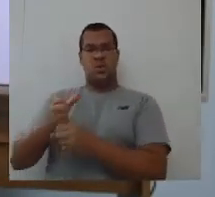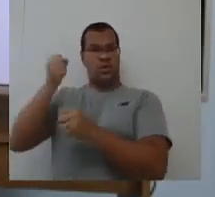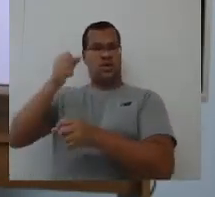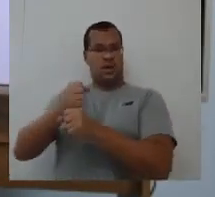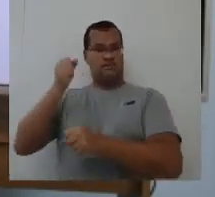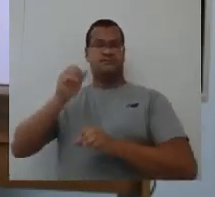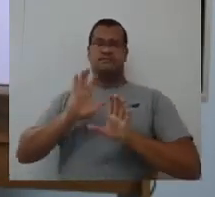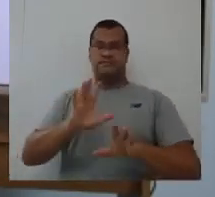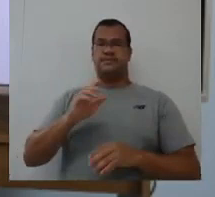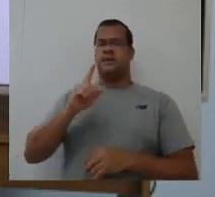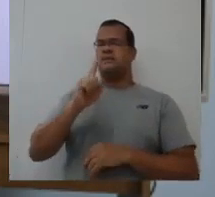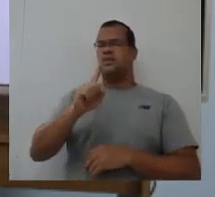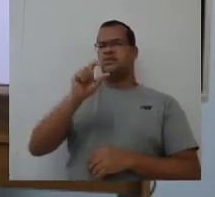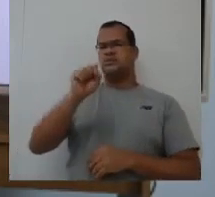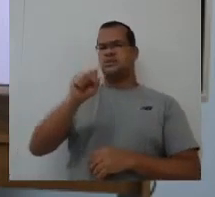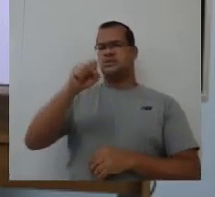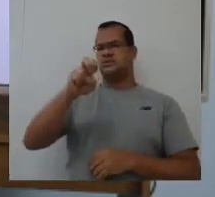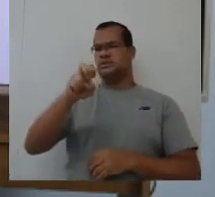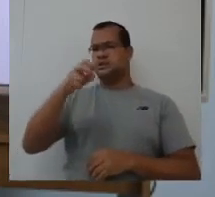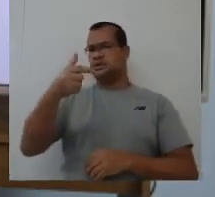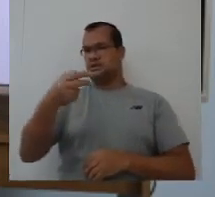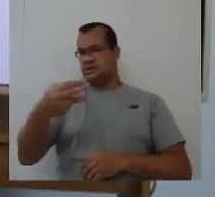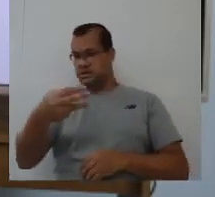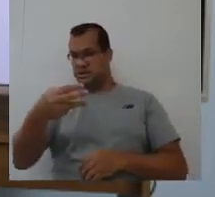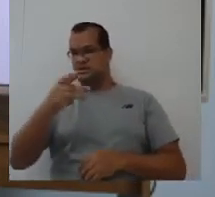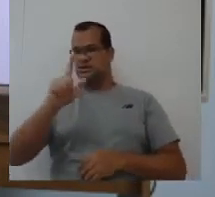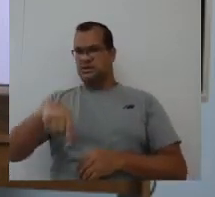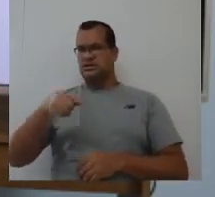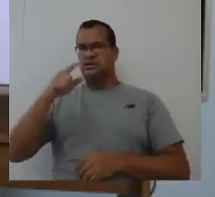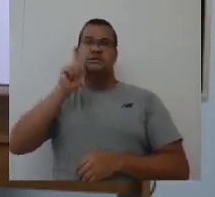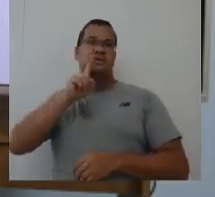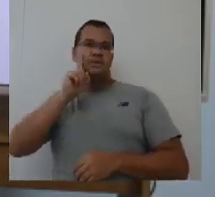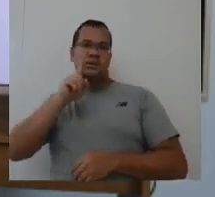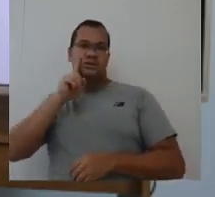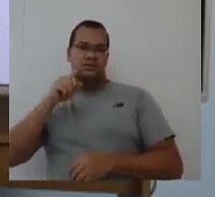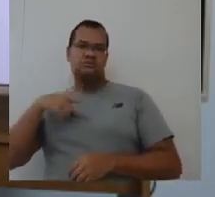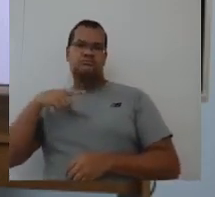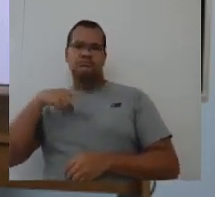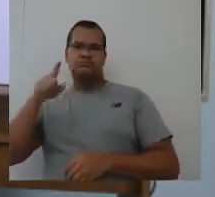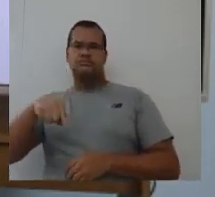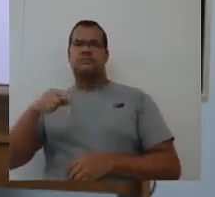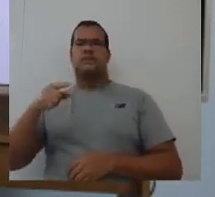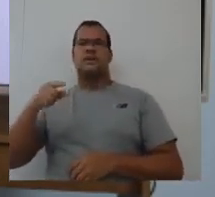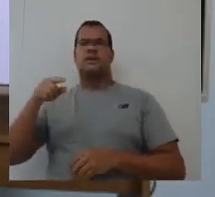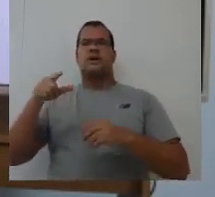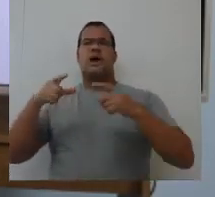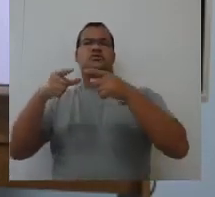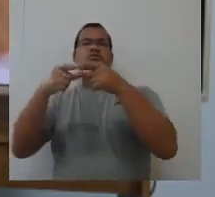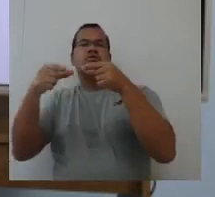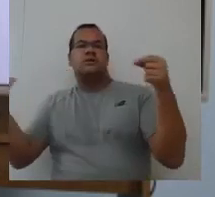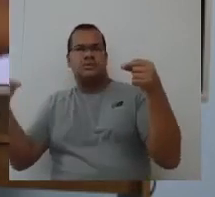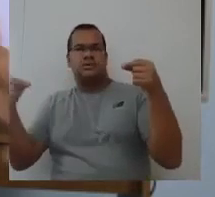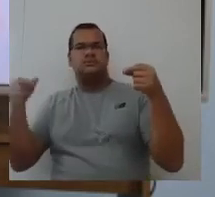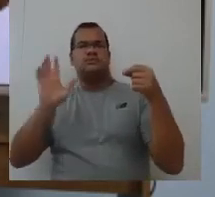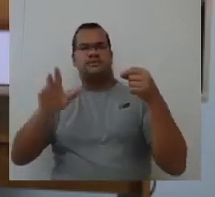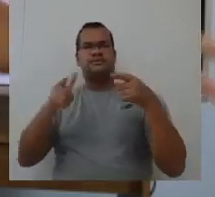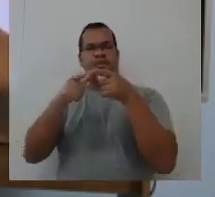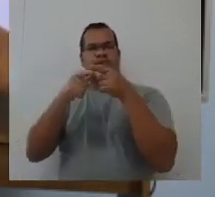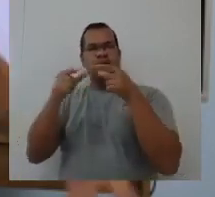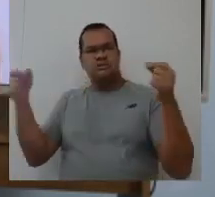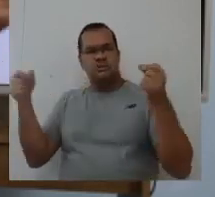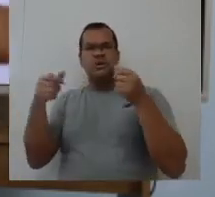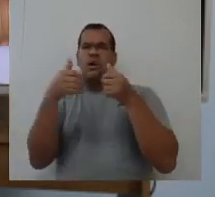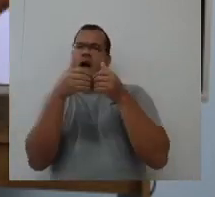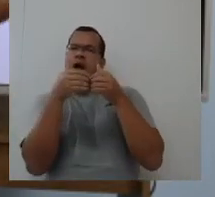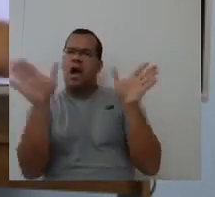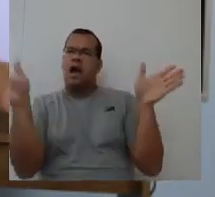Em 1853, as forças americanas impuseram uma derrota ao Japão, e aí os portos do Japão abrem para o